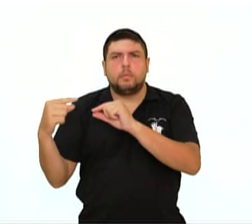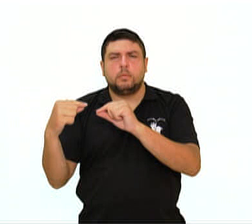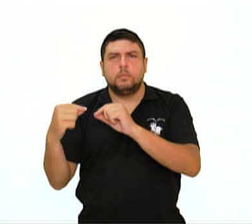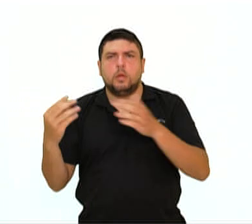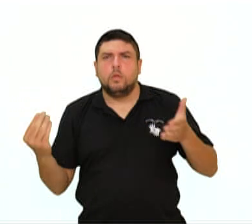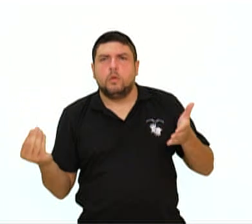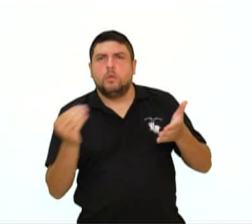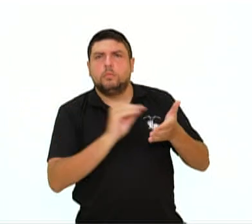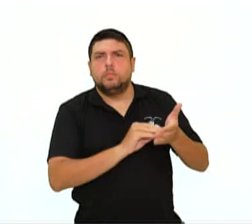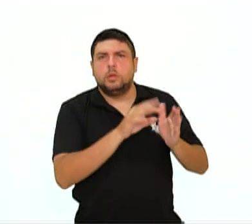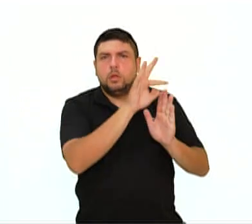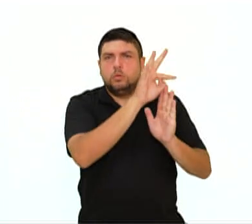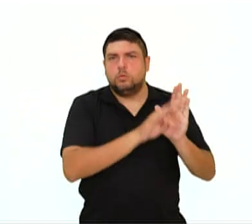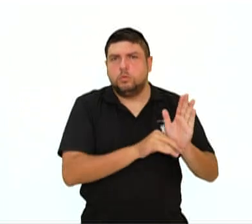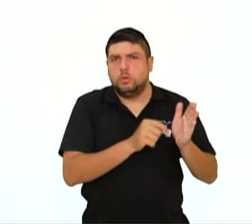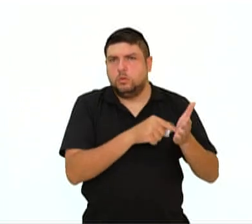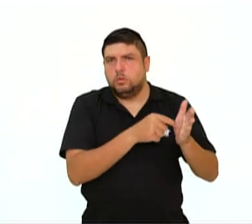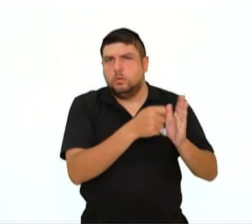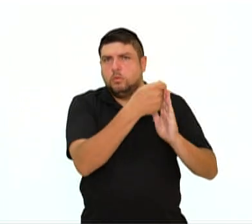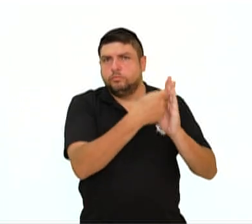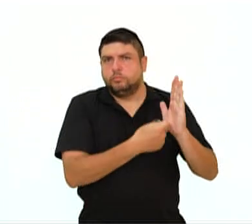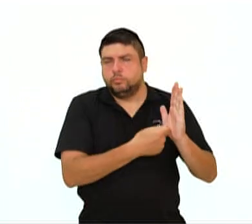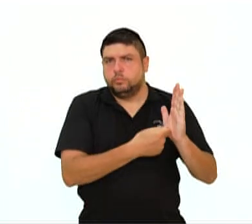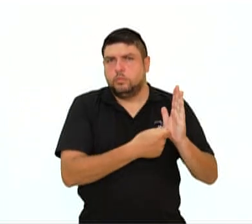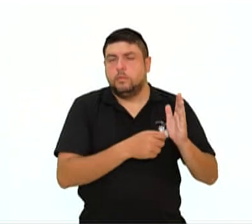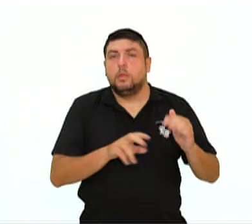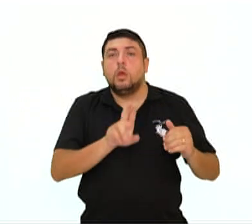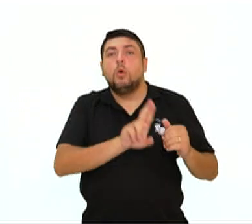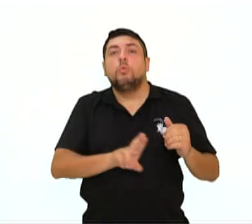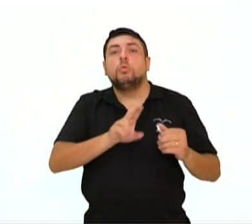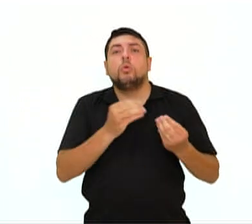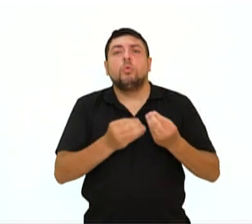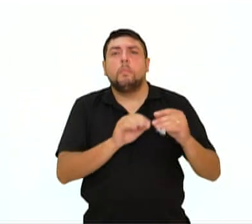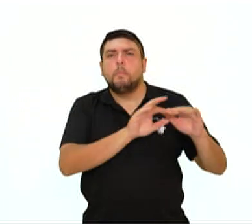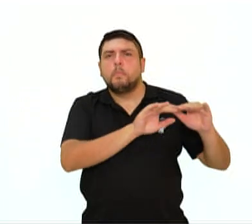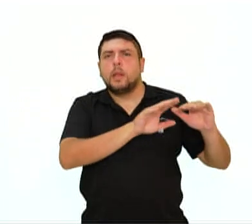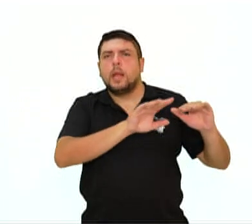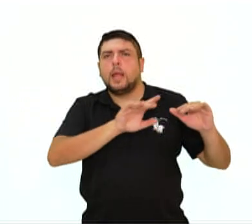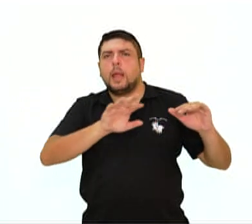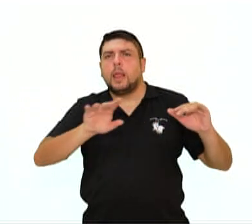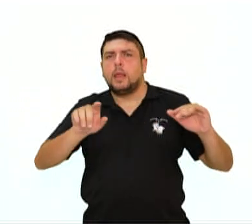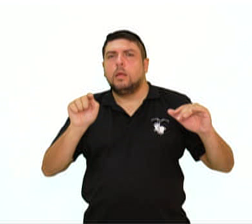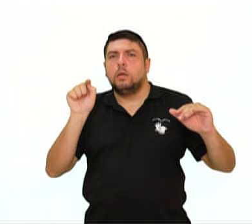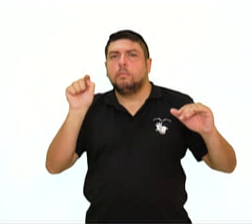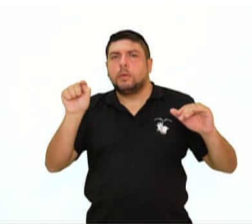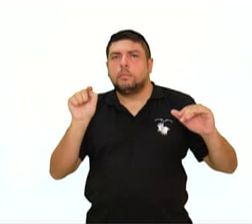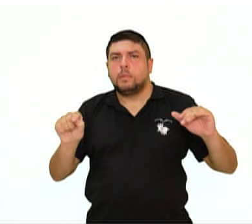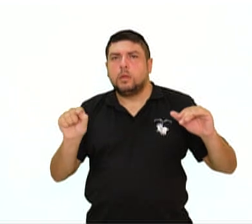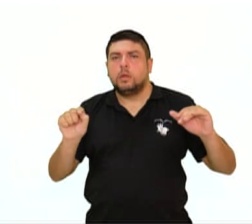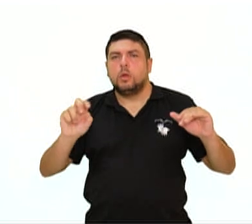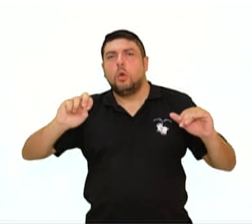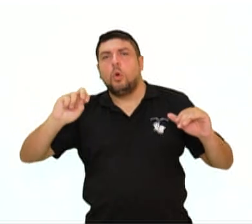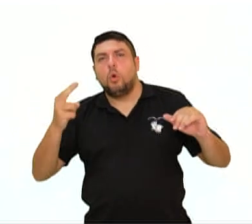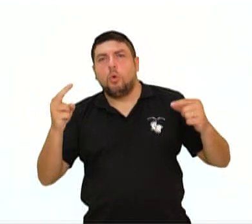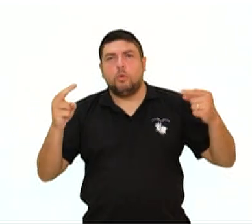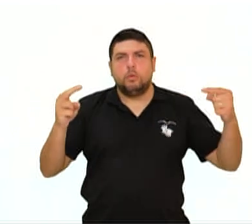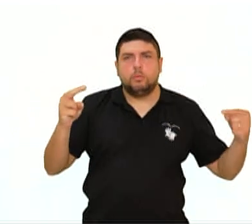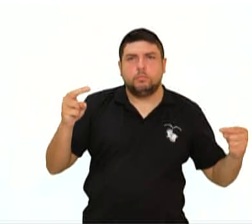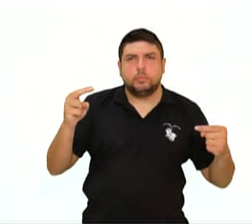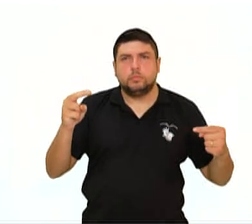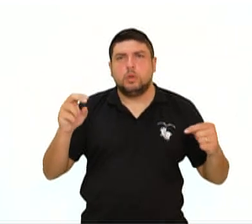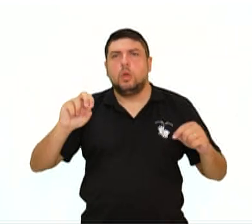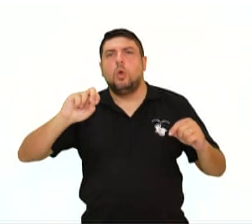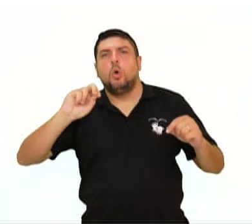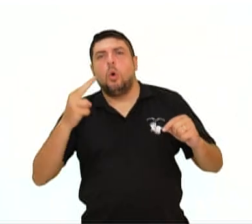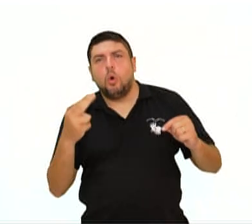texto. Para expressar essa fala, usa-se dois pontos, travessão ou aspas. A predominância da